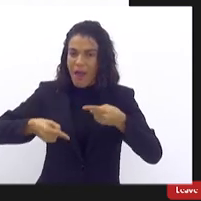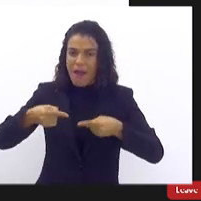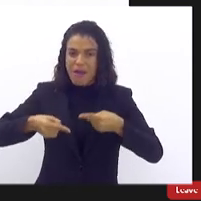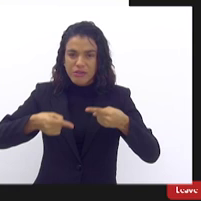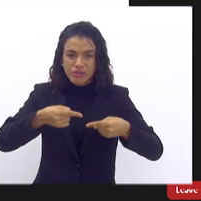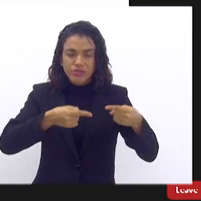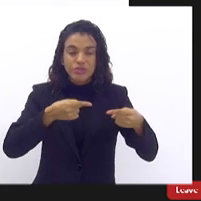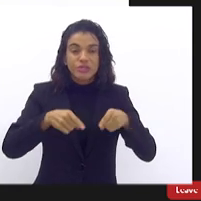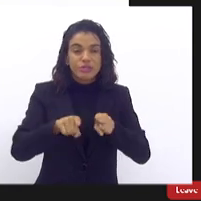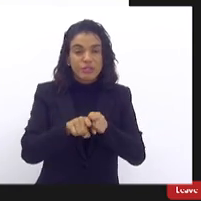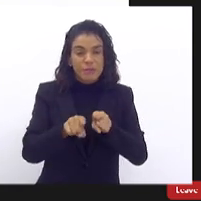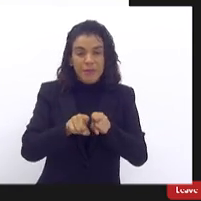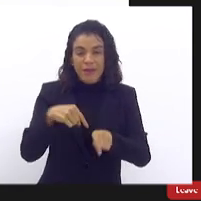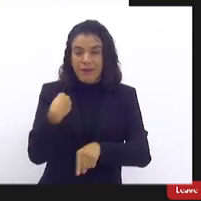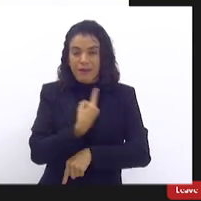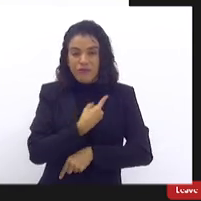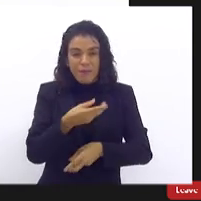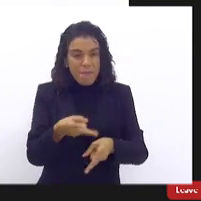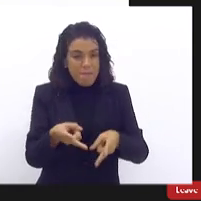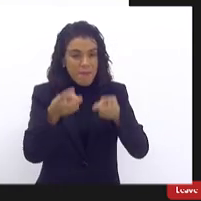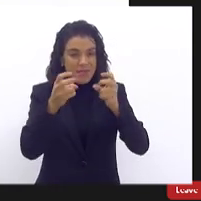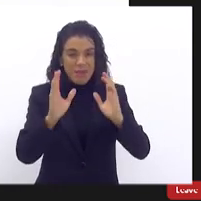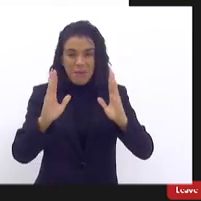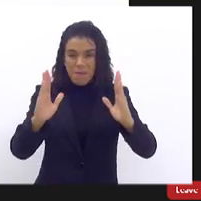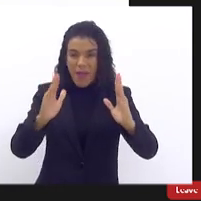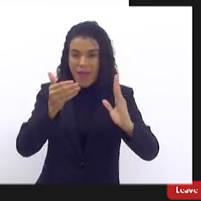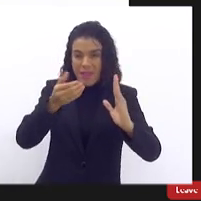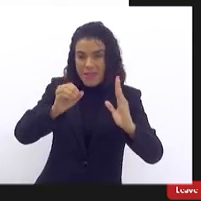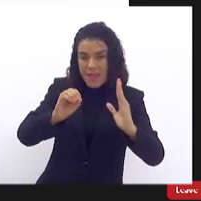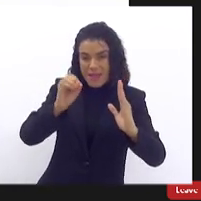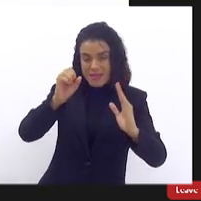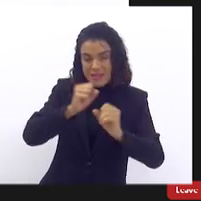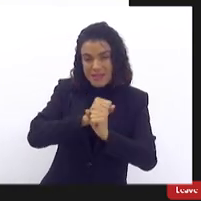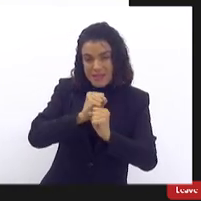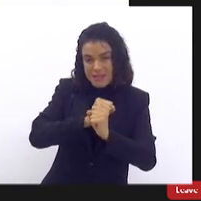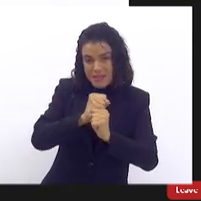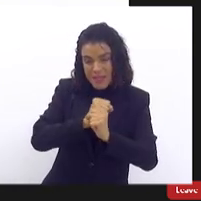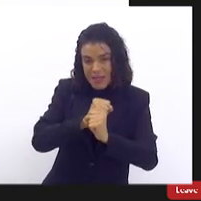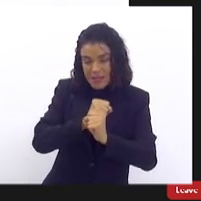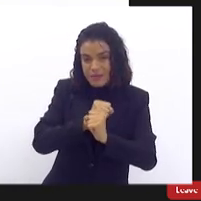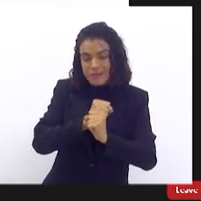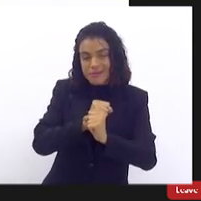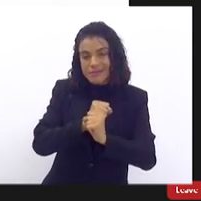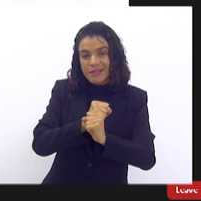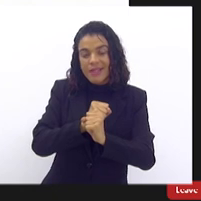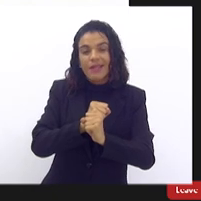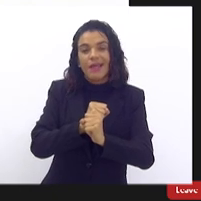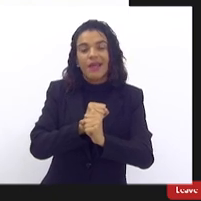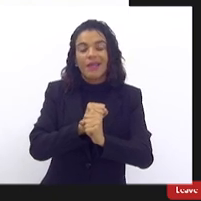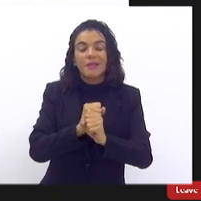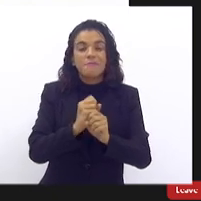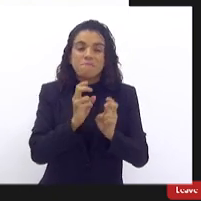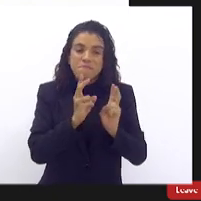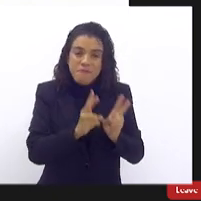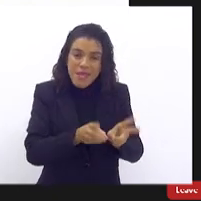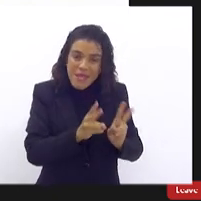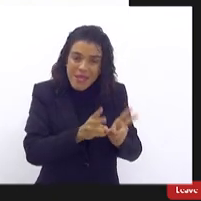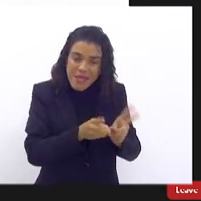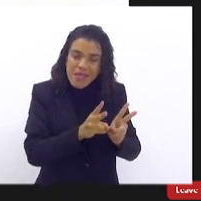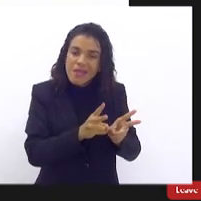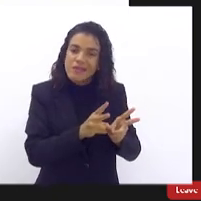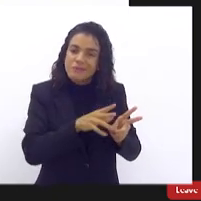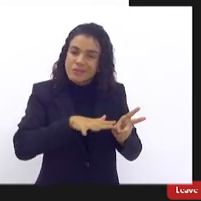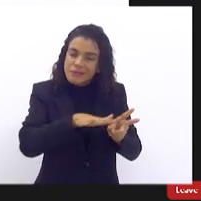né? E uma coisa que a gente percebe olhando para esses 10 anos, eu comecei falando disso, é que apesar dos